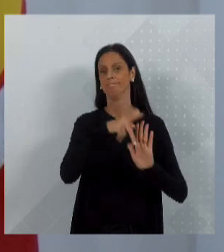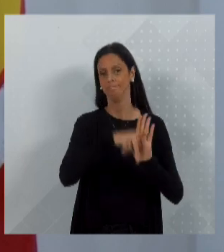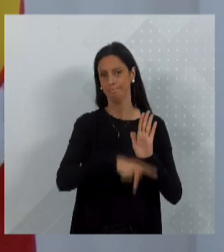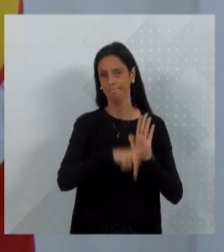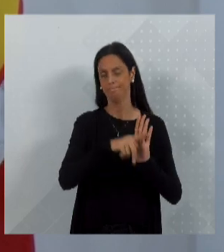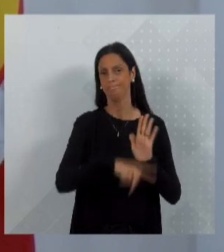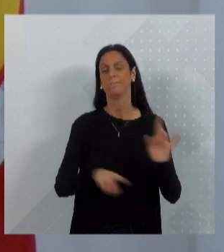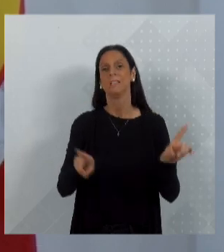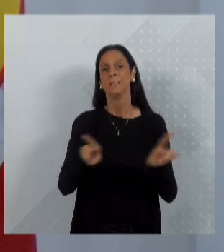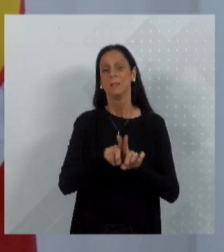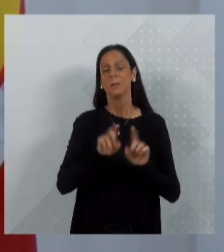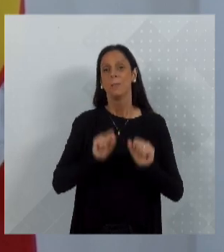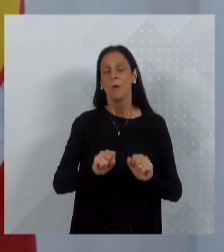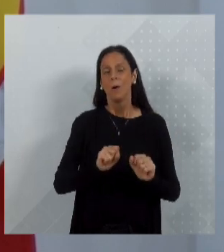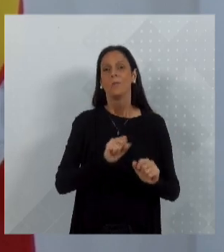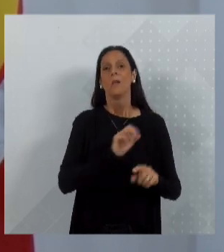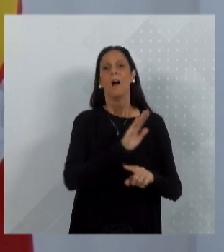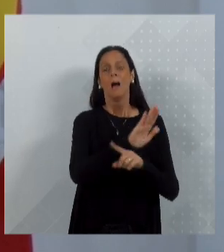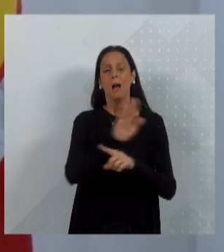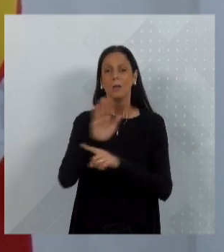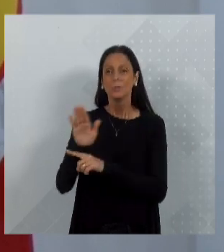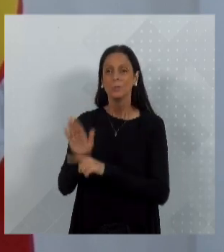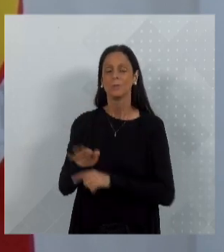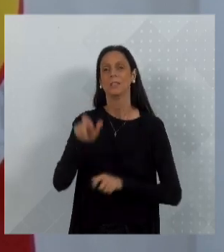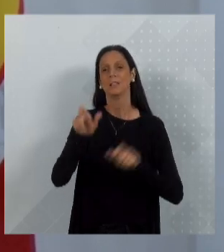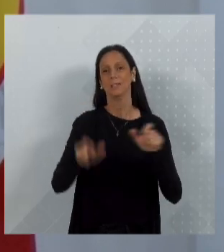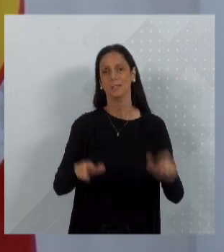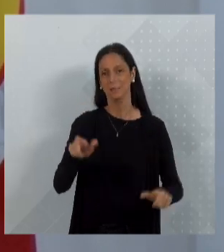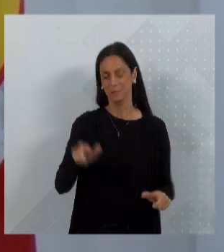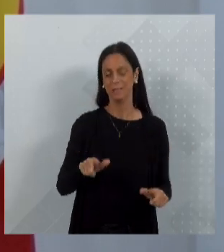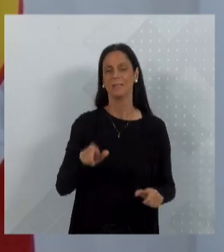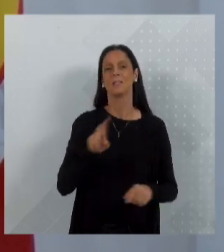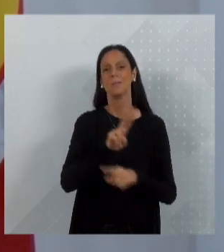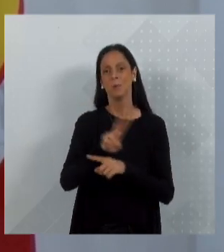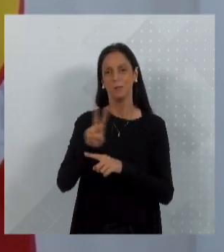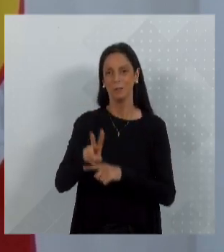poder estar ajudando as nossas protetoras. Fico feliz com a iniciativa. Obrigada.